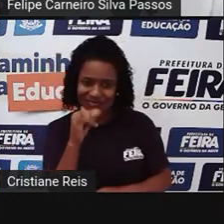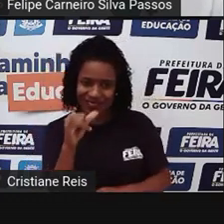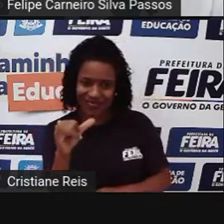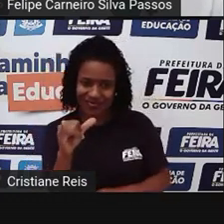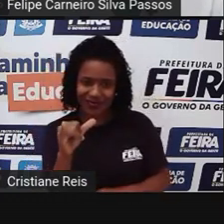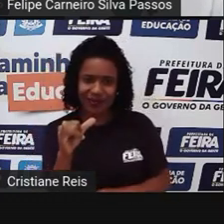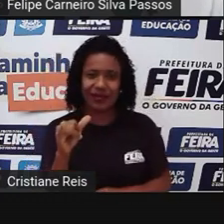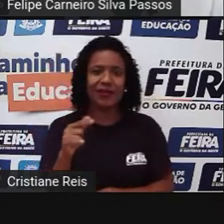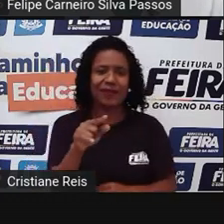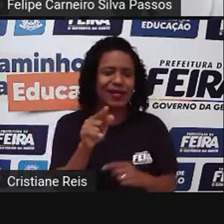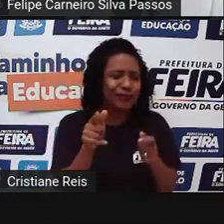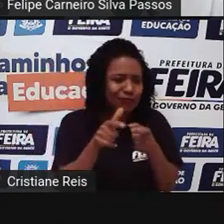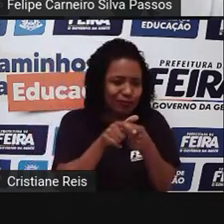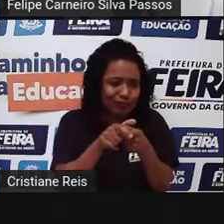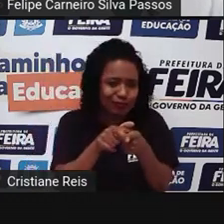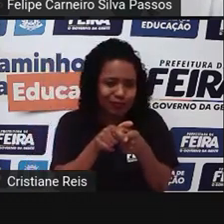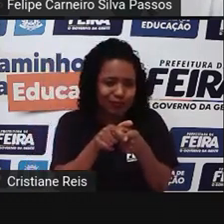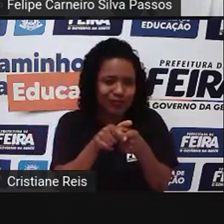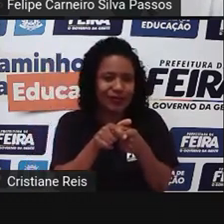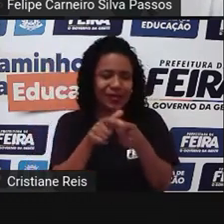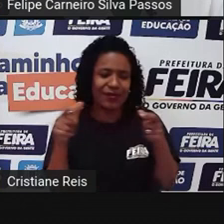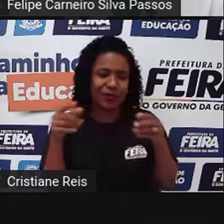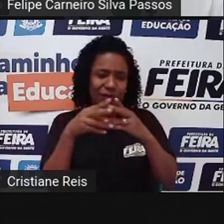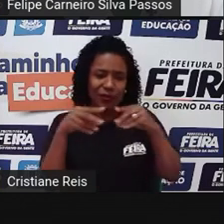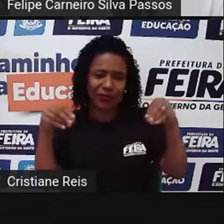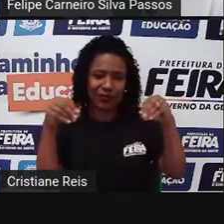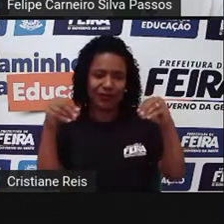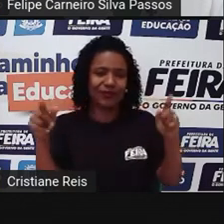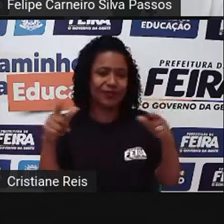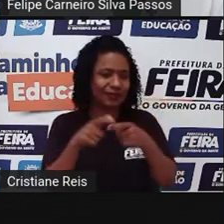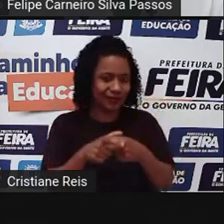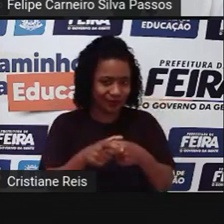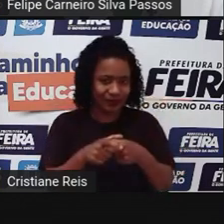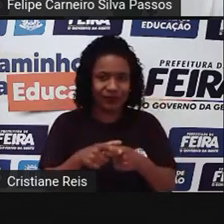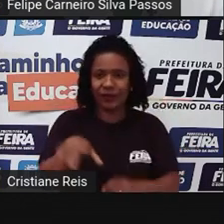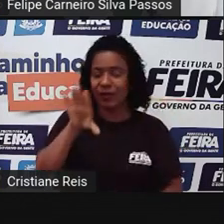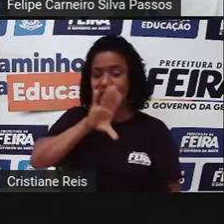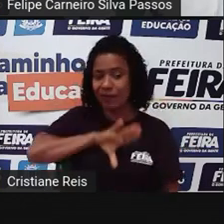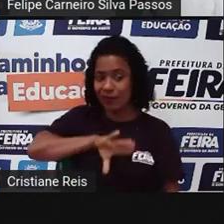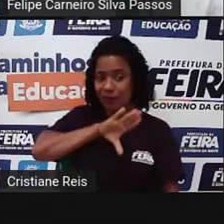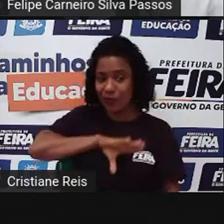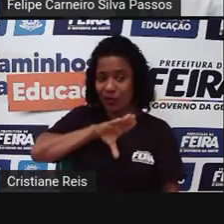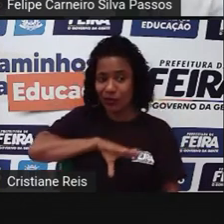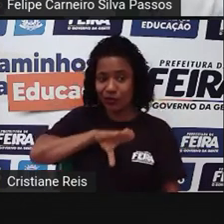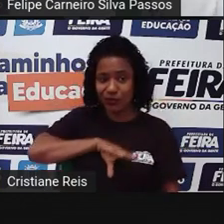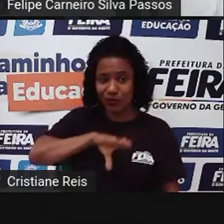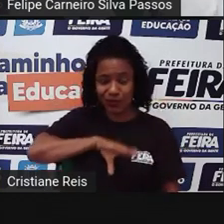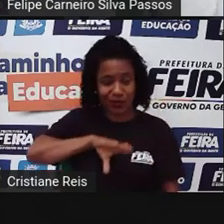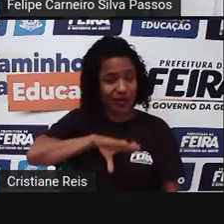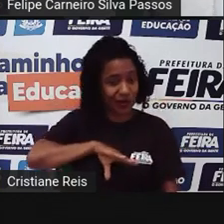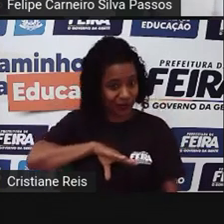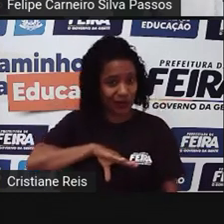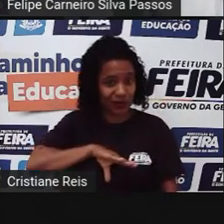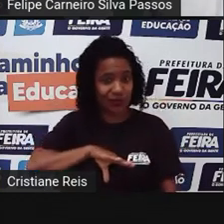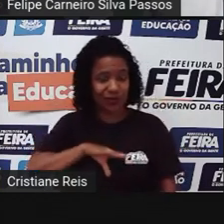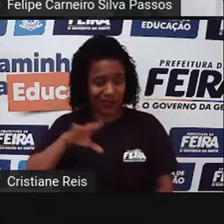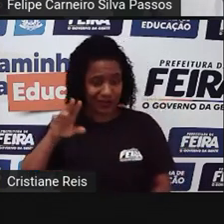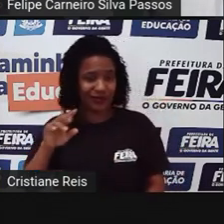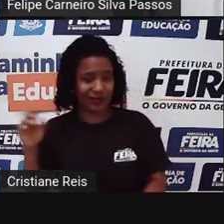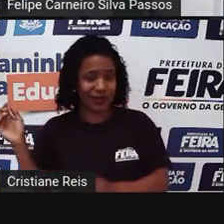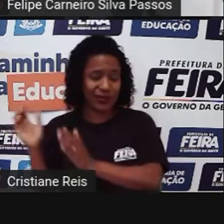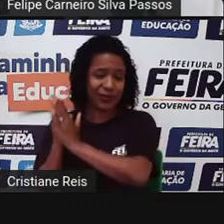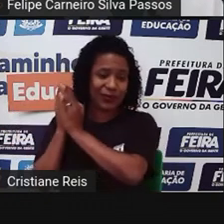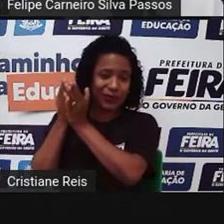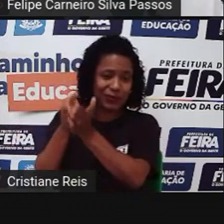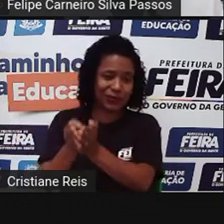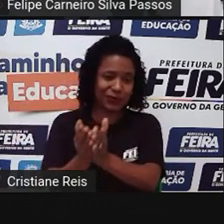nadinha perto do nosso país em relação à extensão territorial. Portugal, que foi o país que colonizou, né, dominou nosso